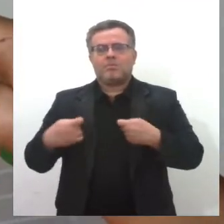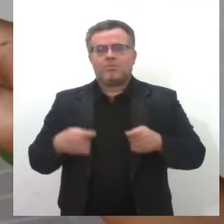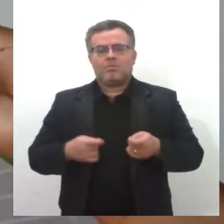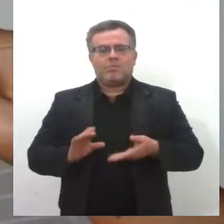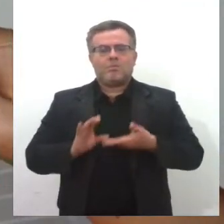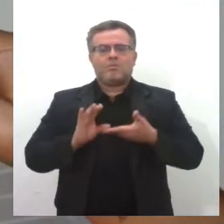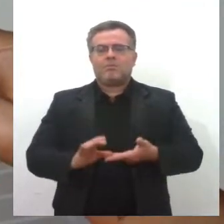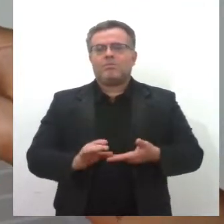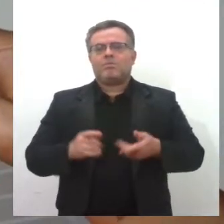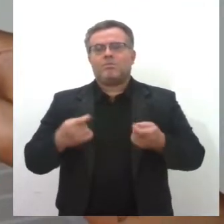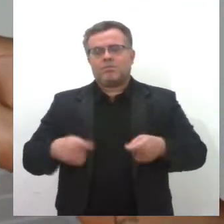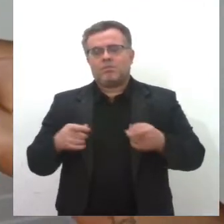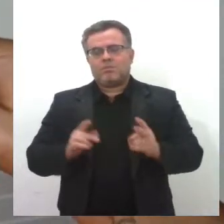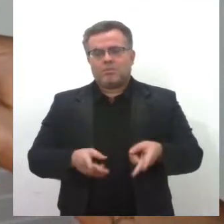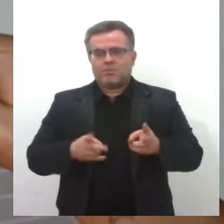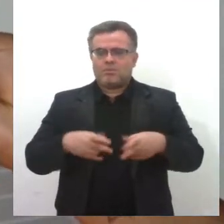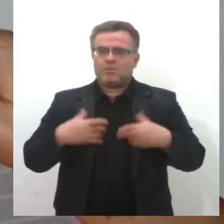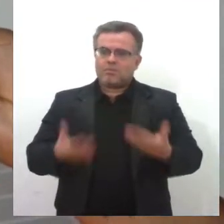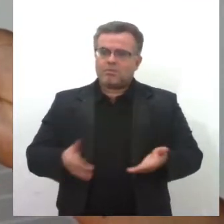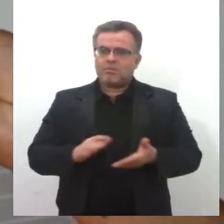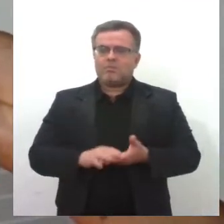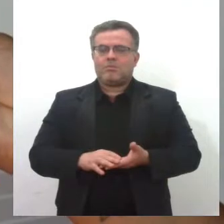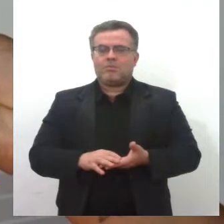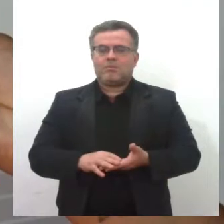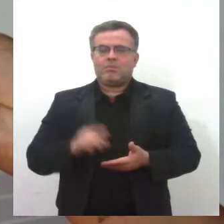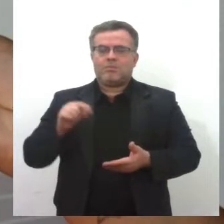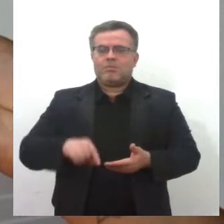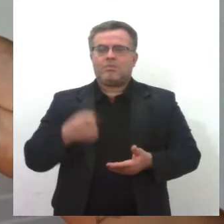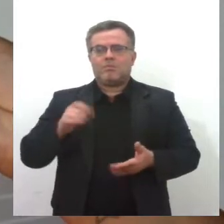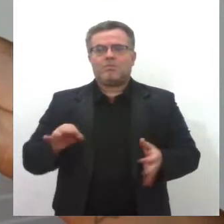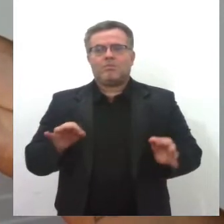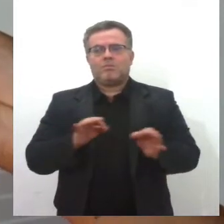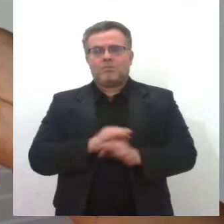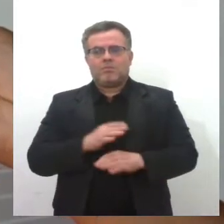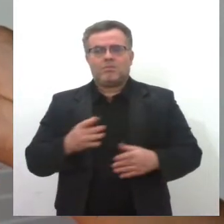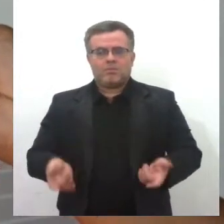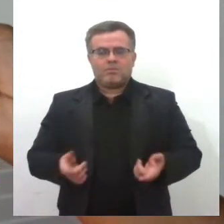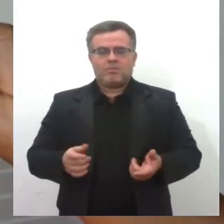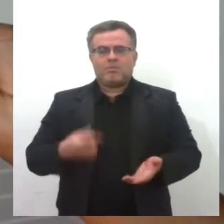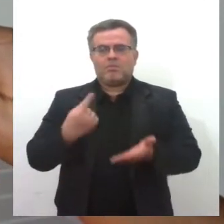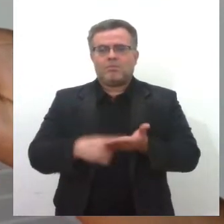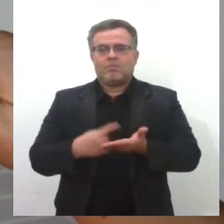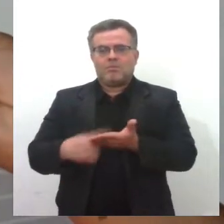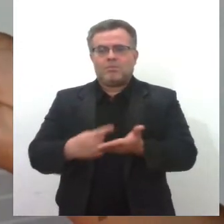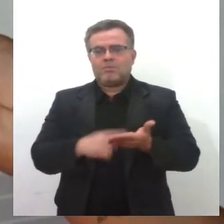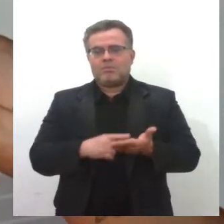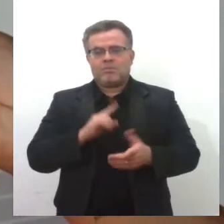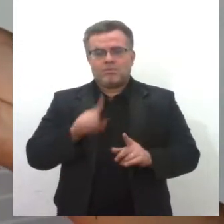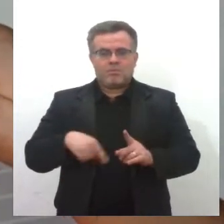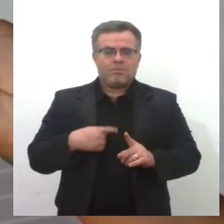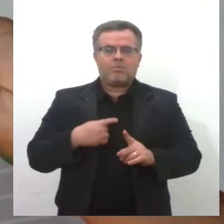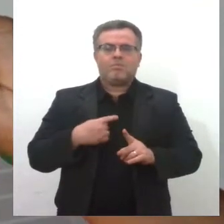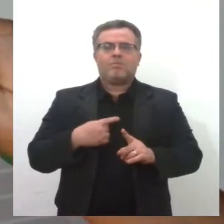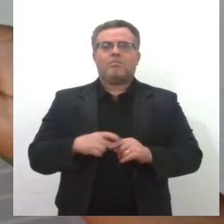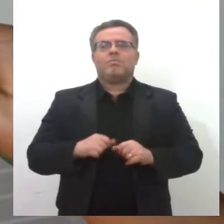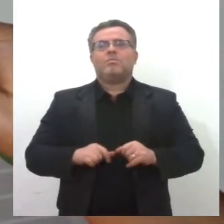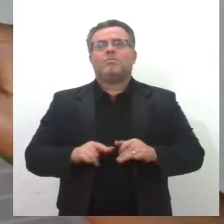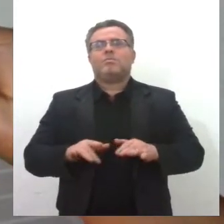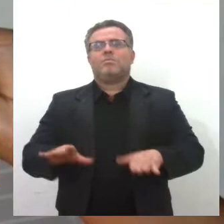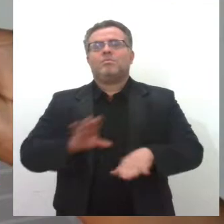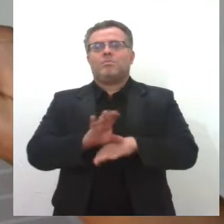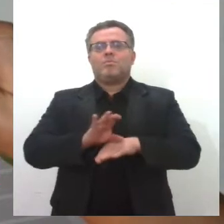recursos financeiros. E o Estado de Sergipe aportou muito mais do que o mínimo